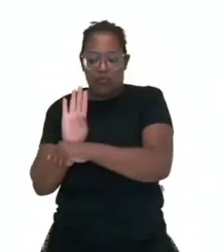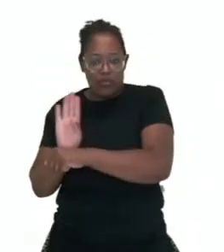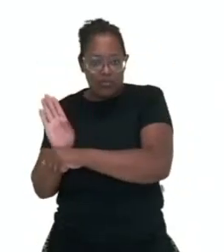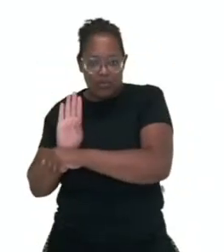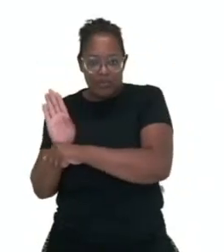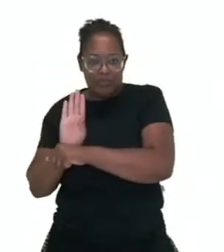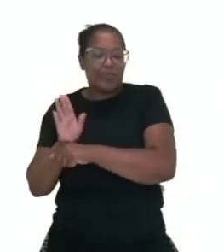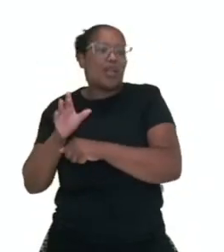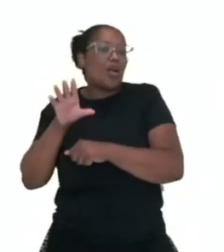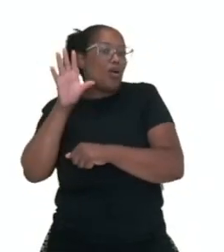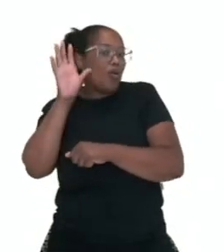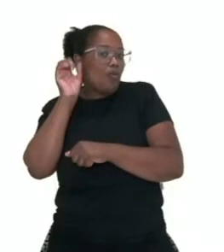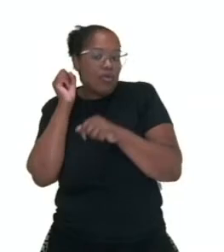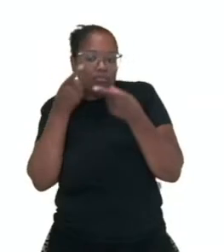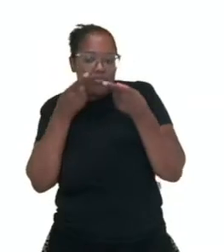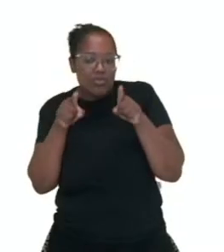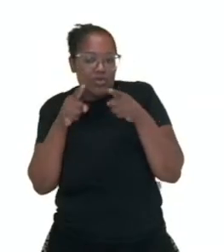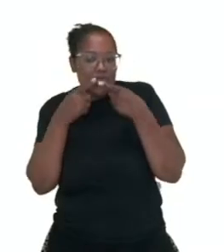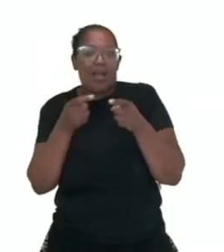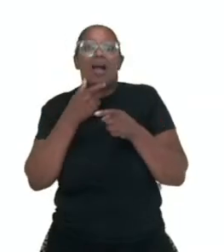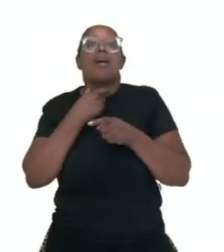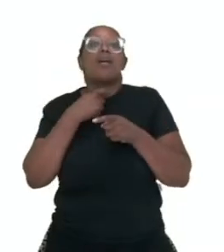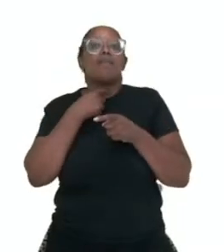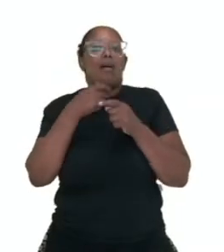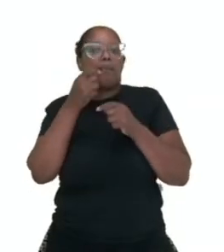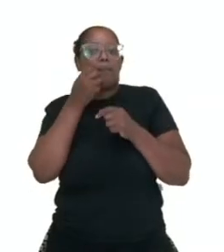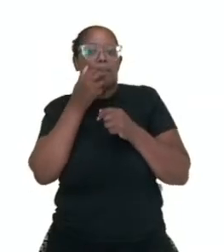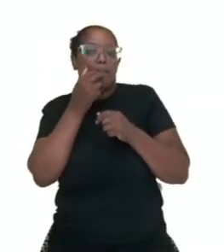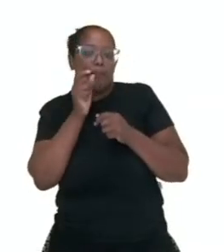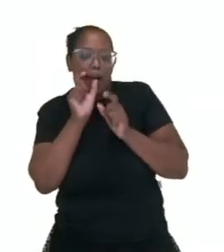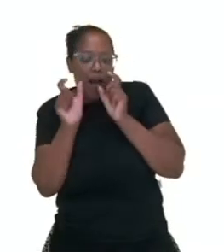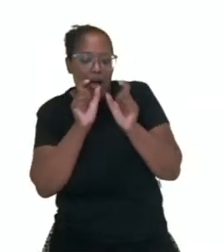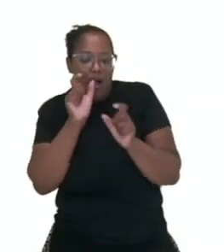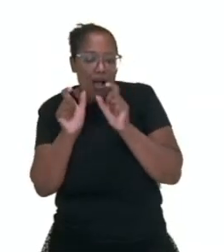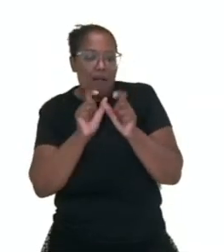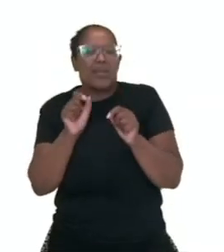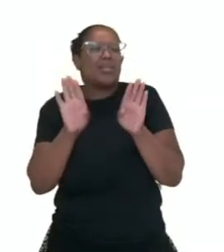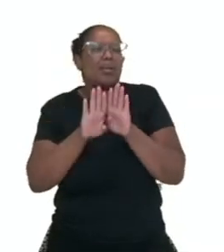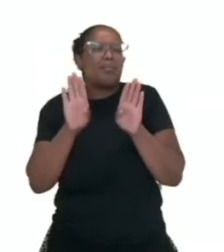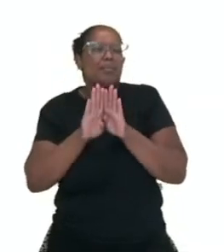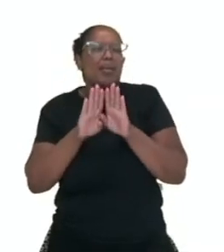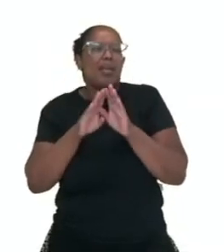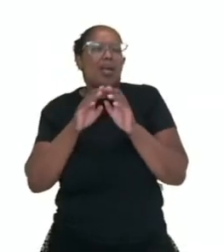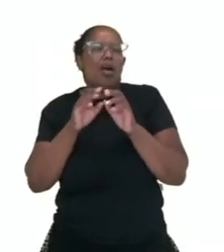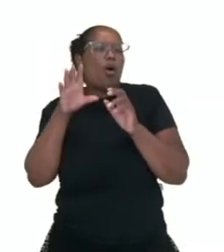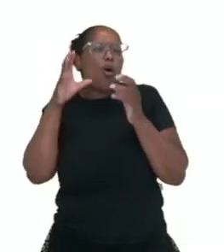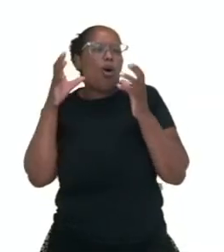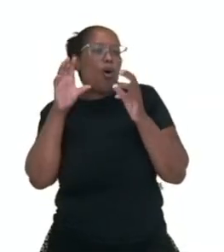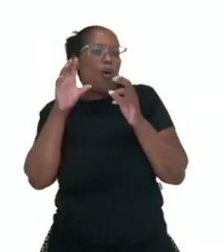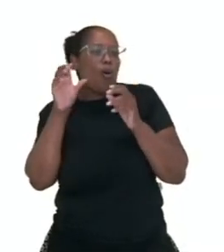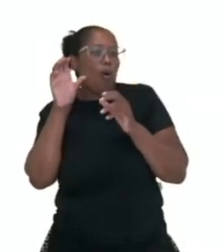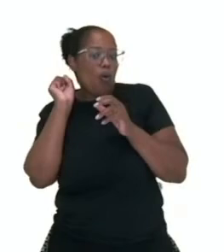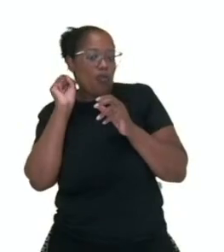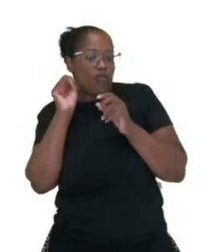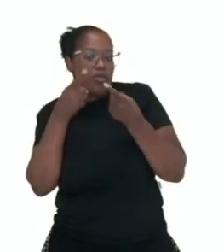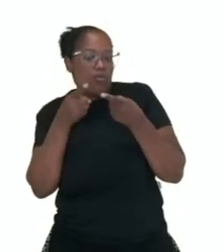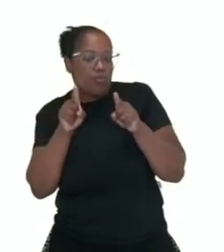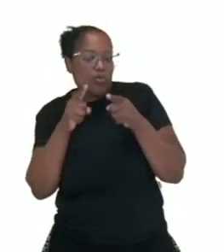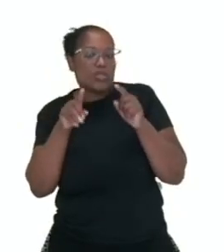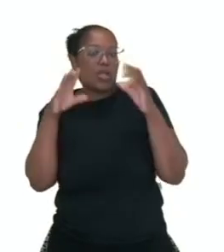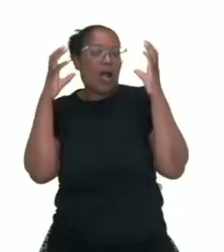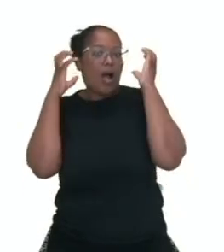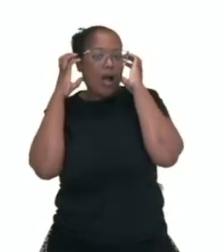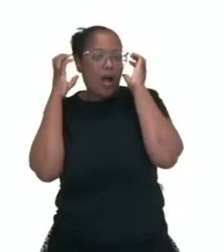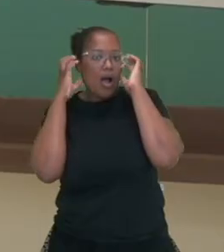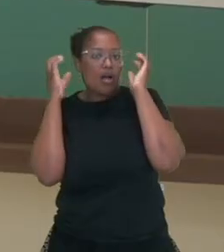filmar, ouvir música, gravar voz, enviar mensagem, ouvir rádio, assistir TV, jogar. Tudo isso por